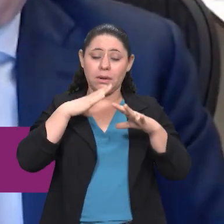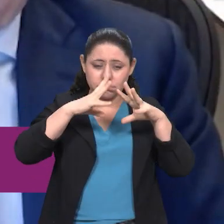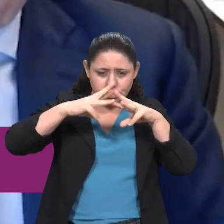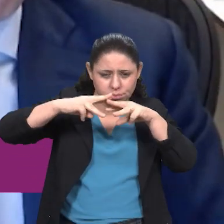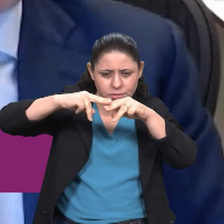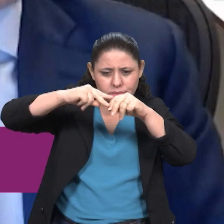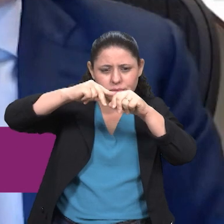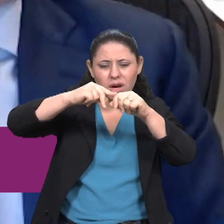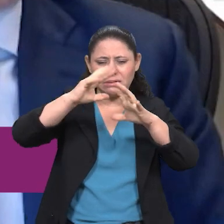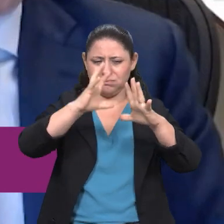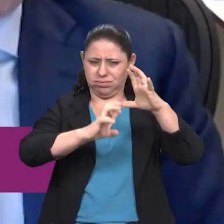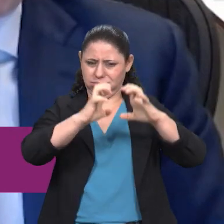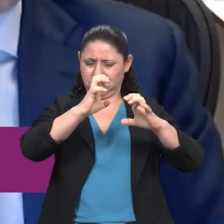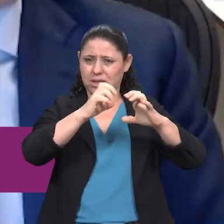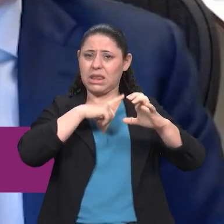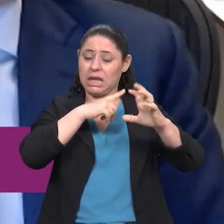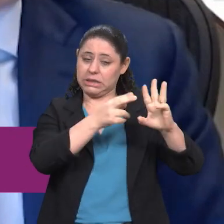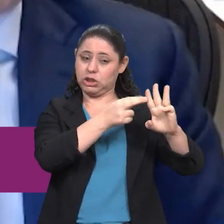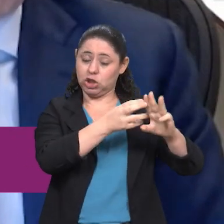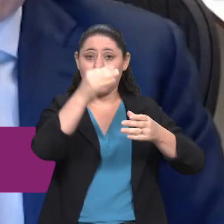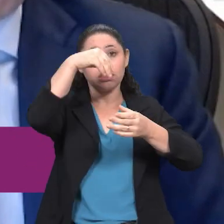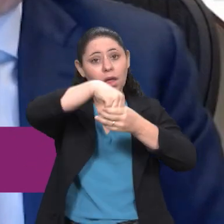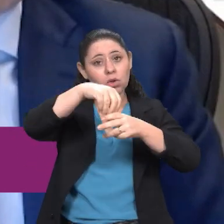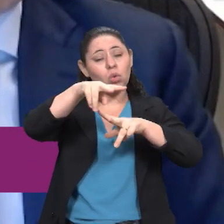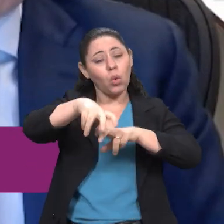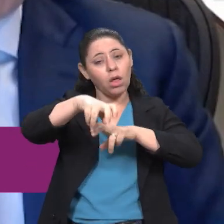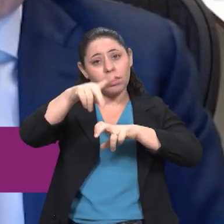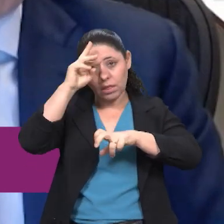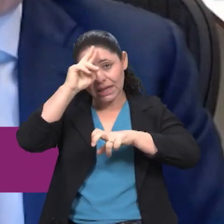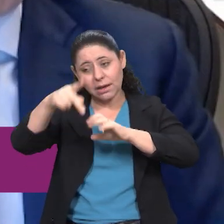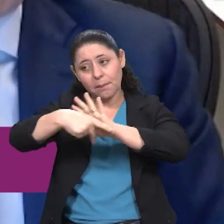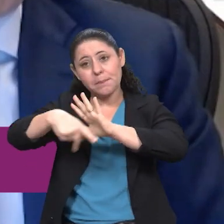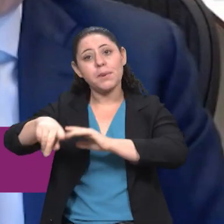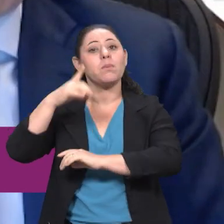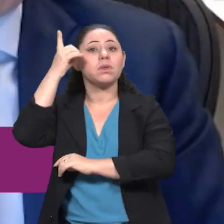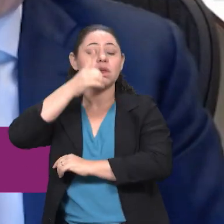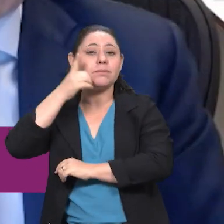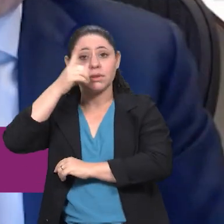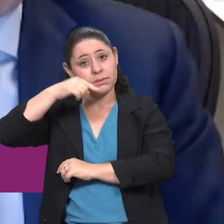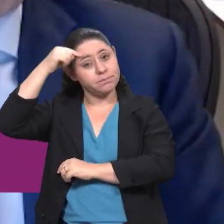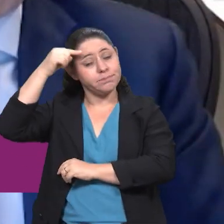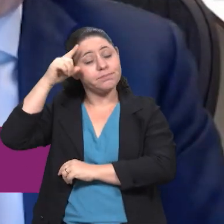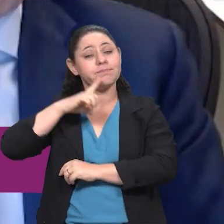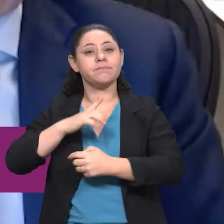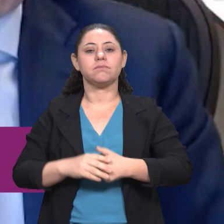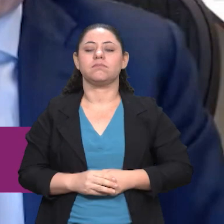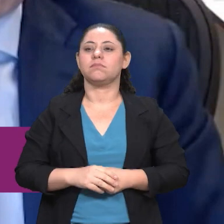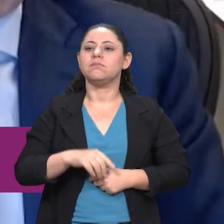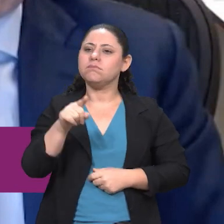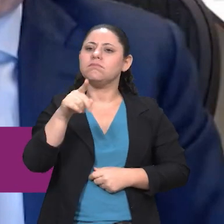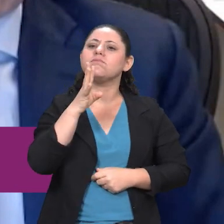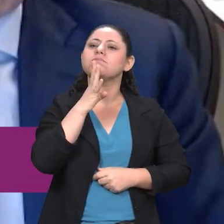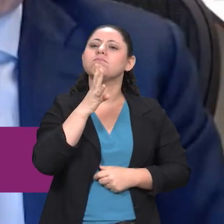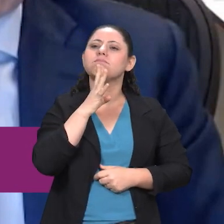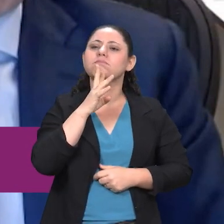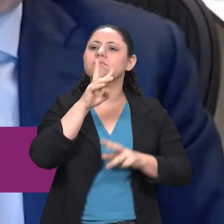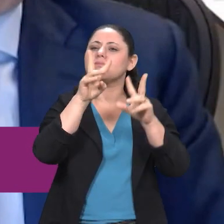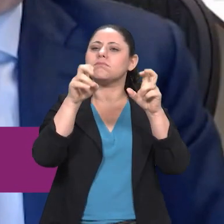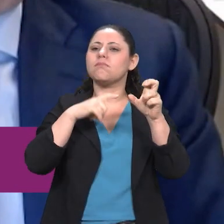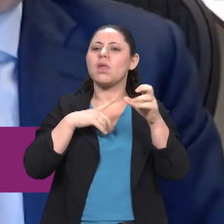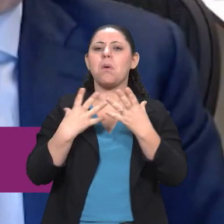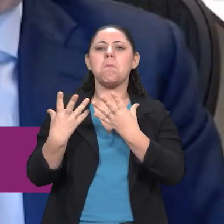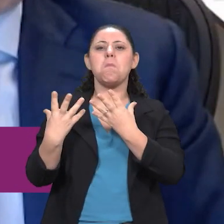possui terras em áreas de conflito aqui no Mato Grosso do Sul. E, doutor, aí em relação ao seu conhecimento sobre o tema, nós